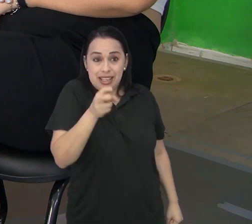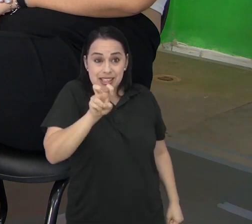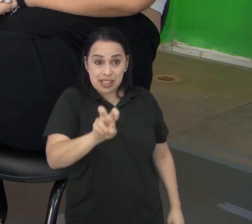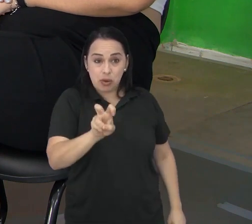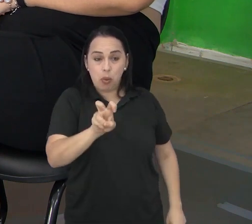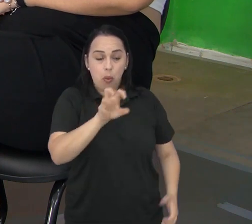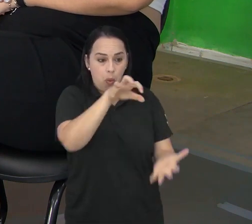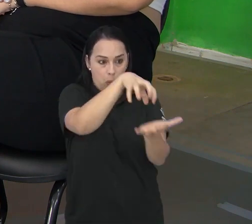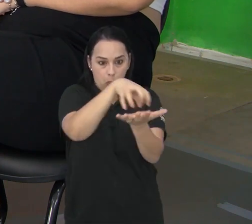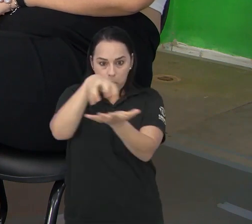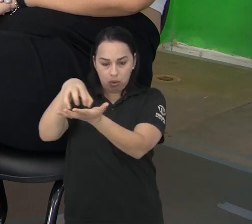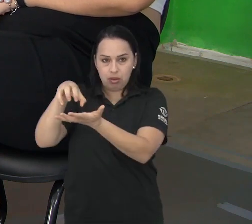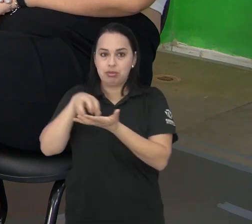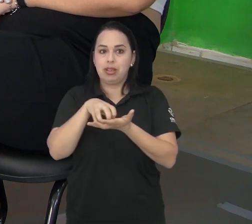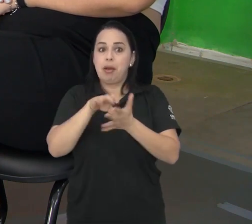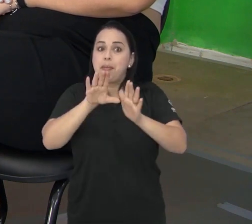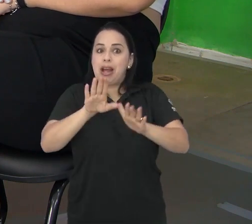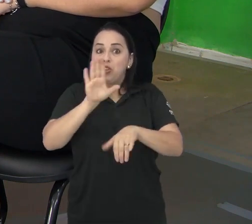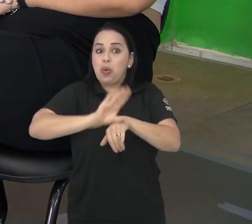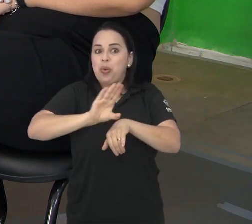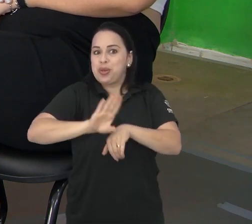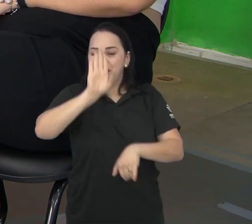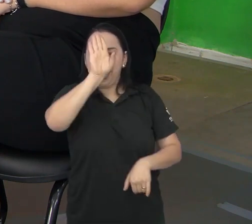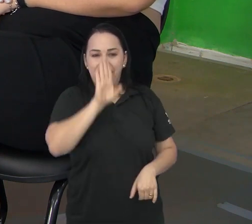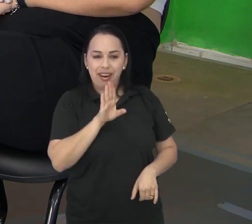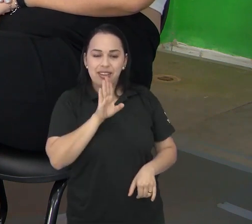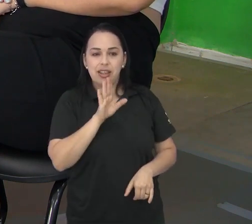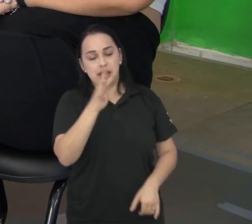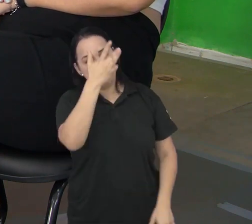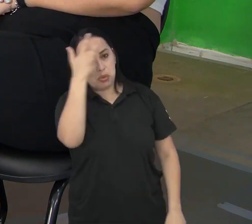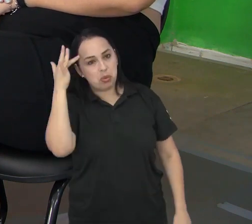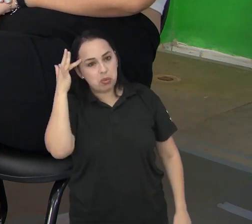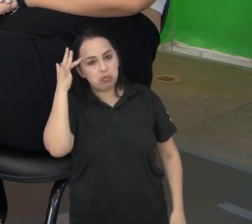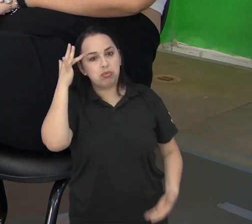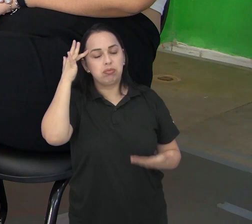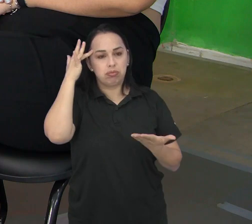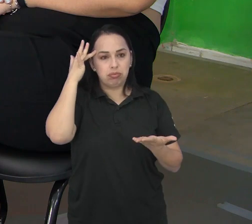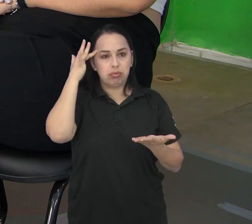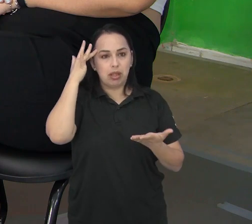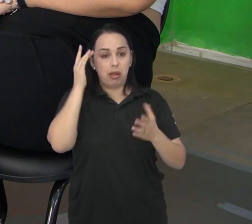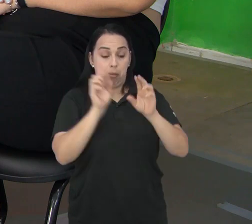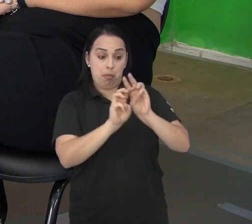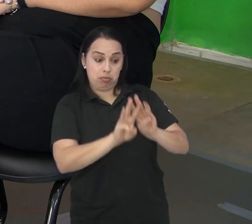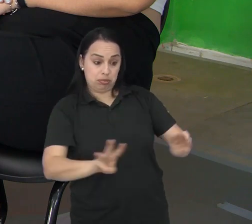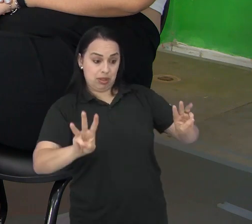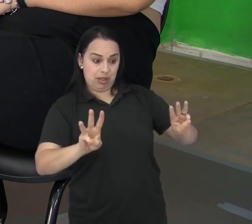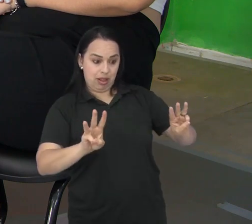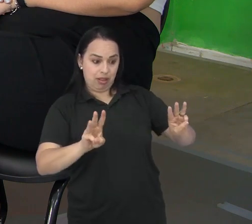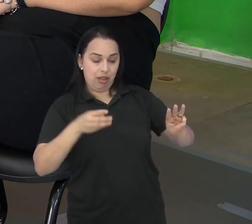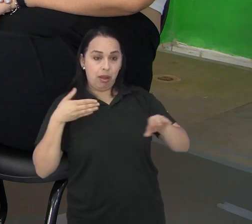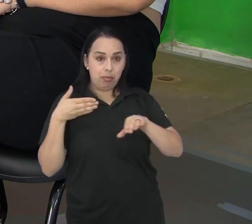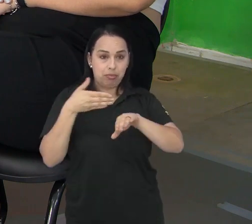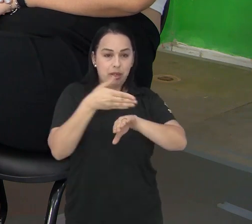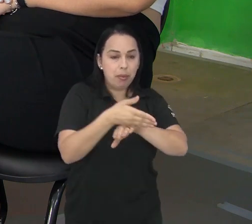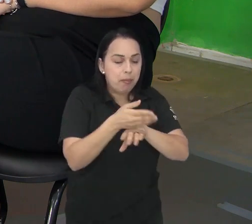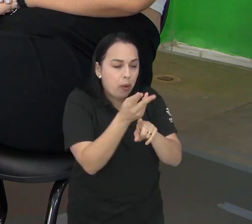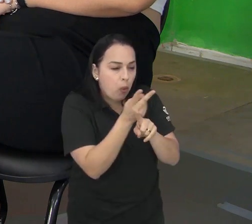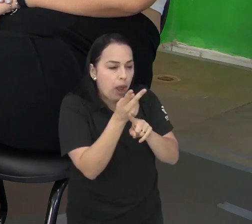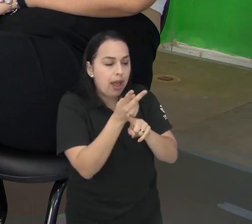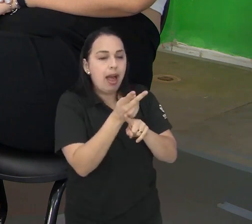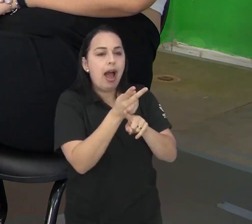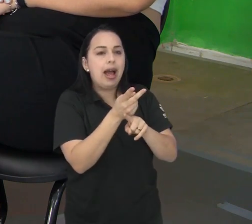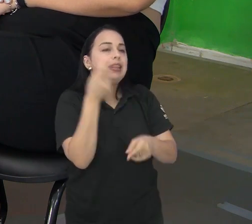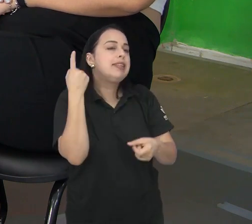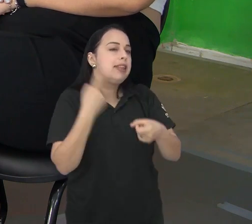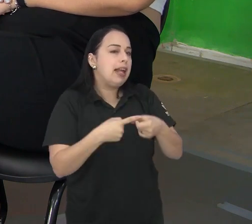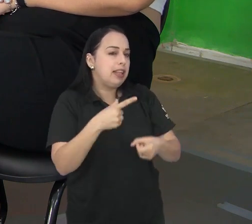estado de São Paulo, e é totalmente gratuito. É só a pessoa buscar no site ali se tem o projeto Guri